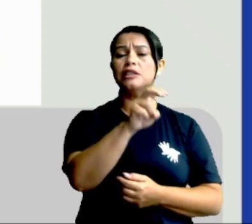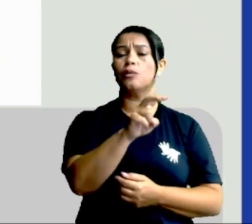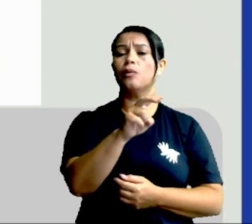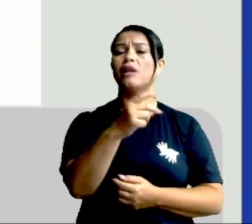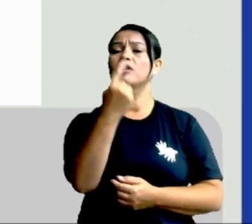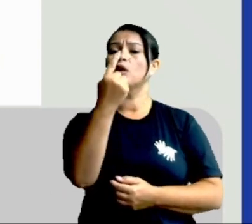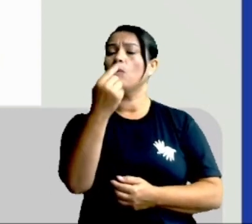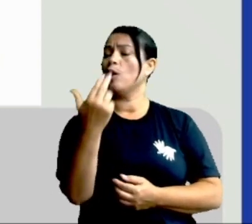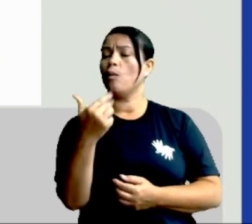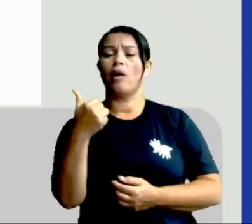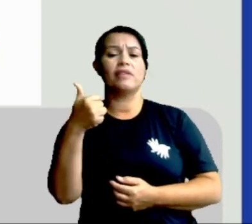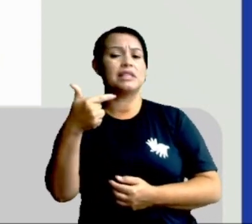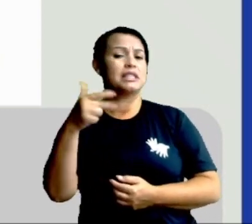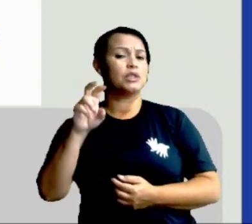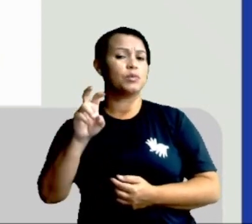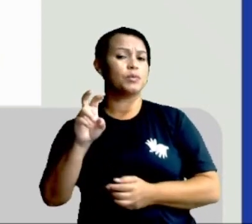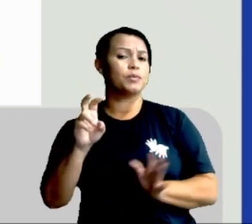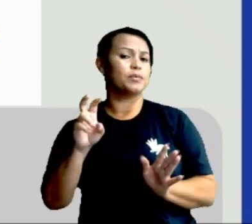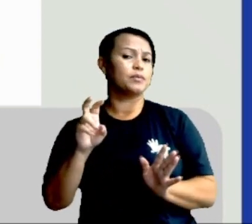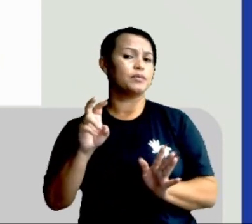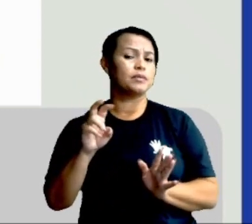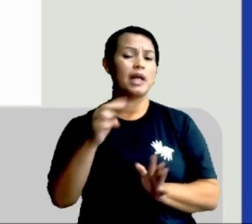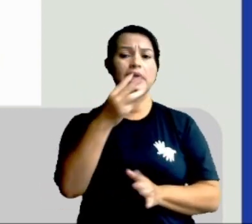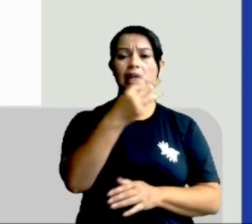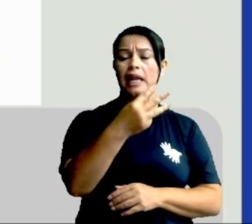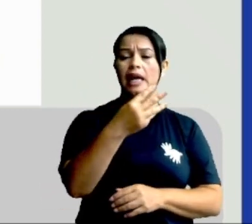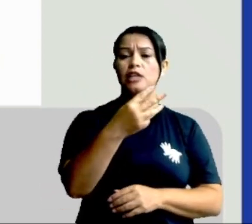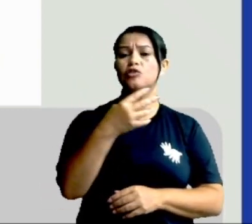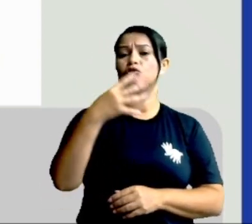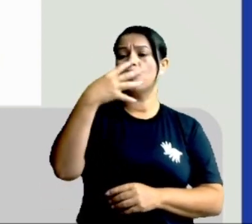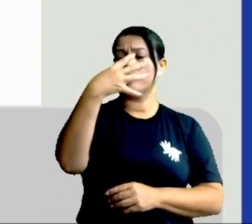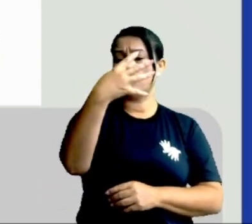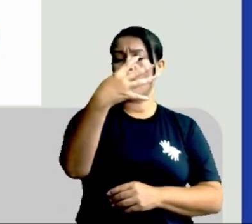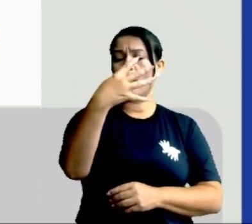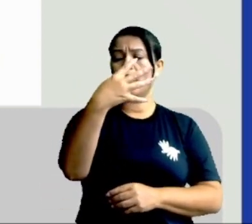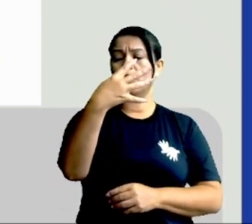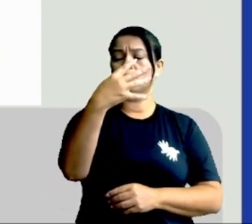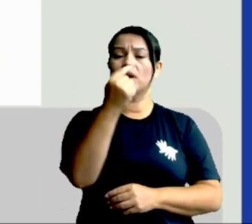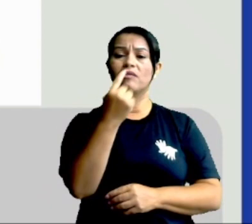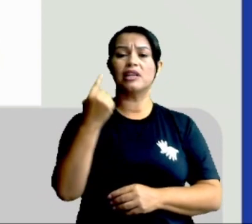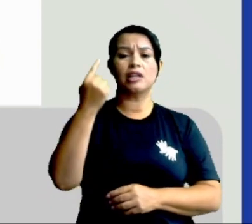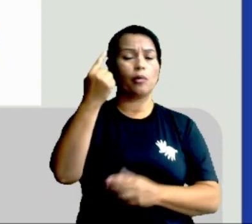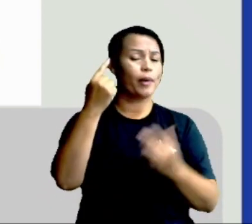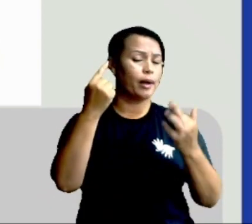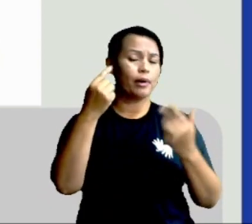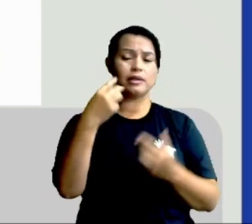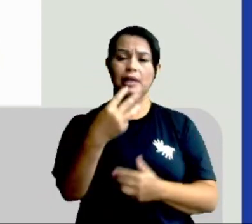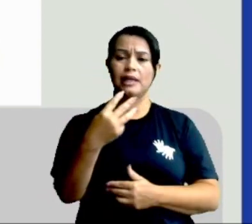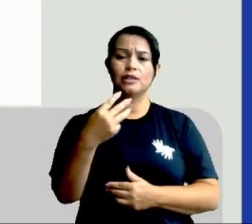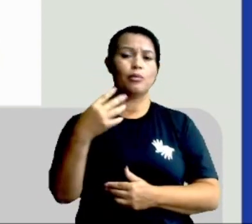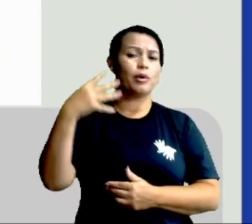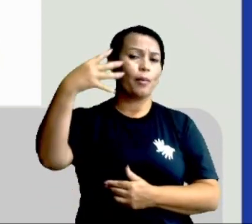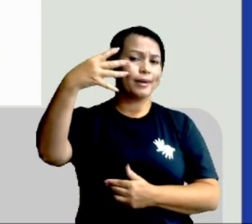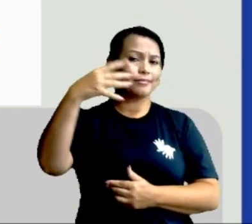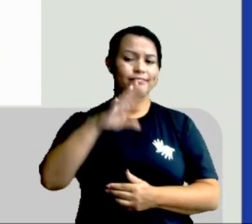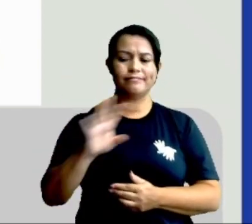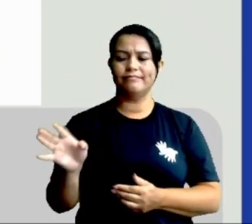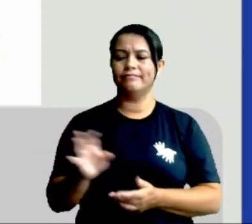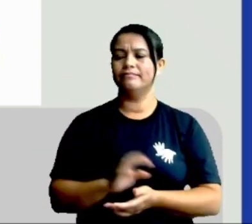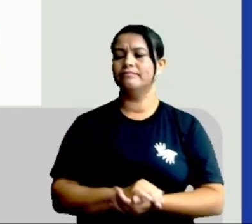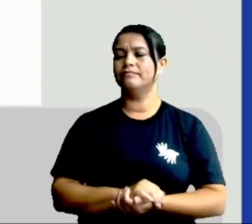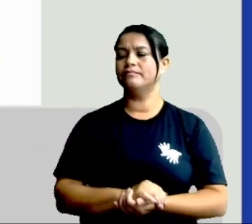25 elevado a 1 é igual a 25. 3 sobre 4 elevado a 1 é igual a 3 sobre 4.